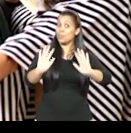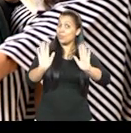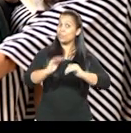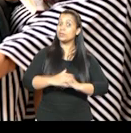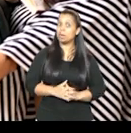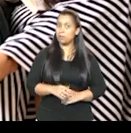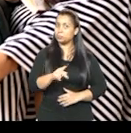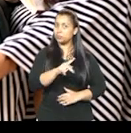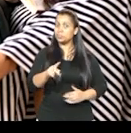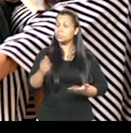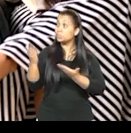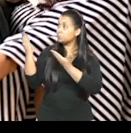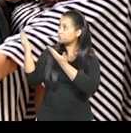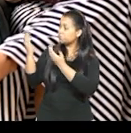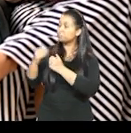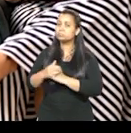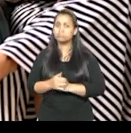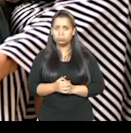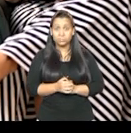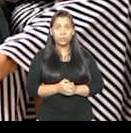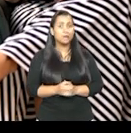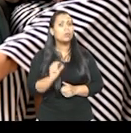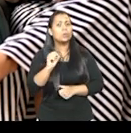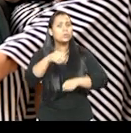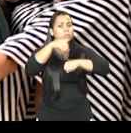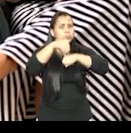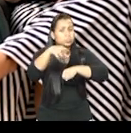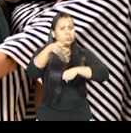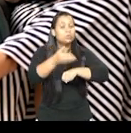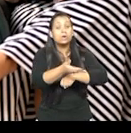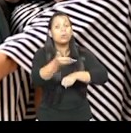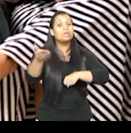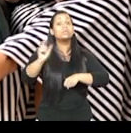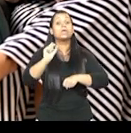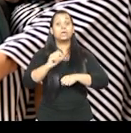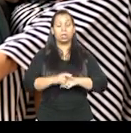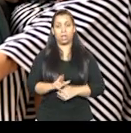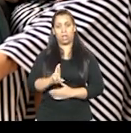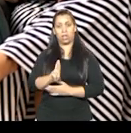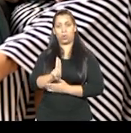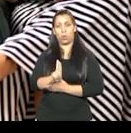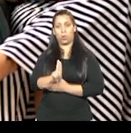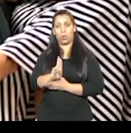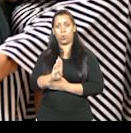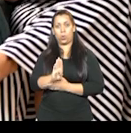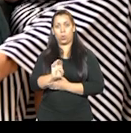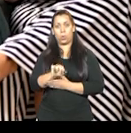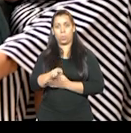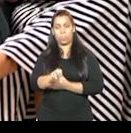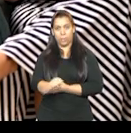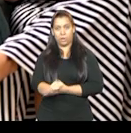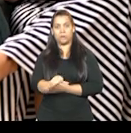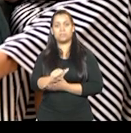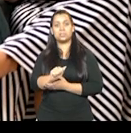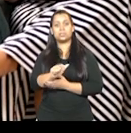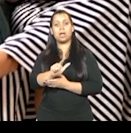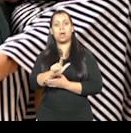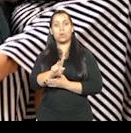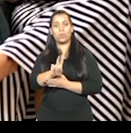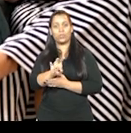Olá, eu sou a professora Carol e hoje trago para vocês Rubem Alves. Rubem Alves foi